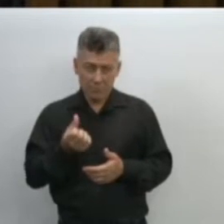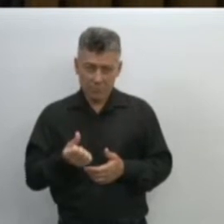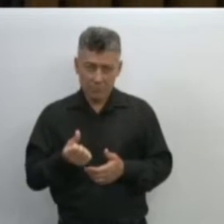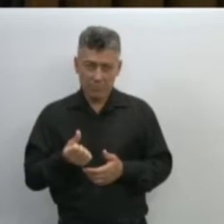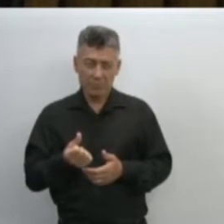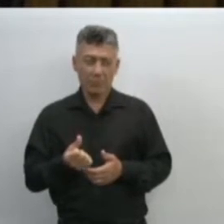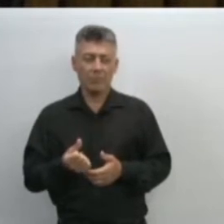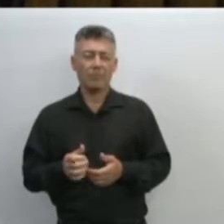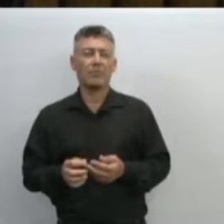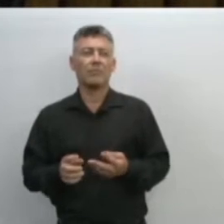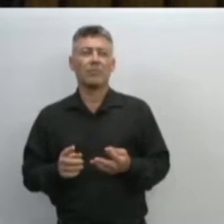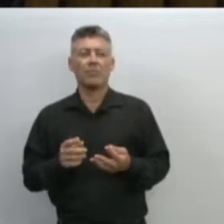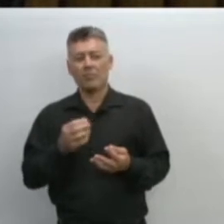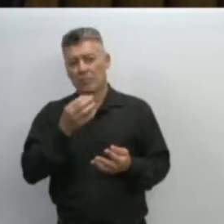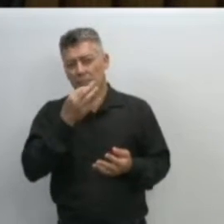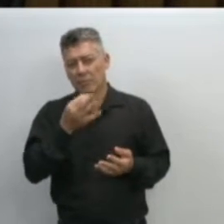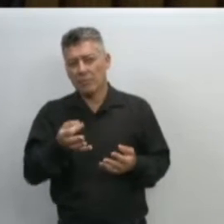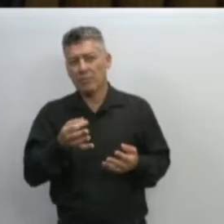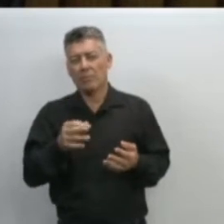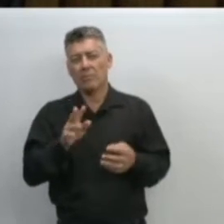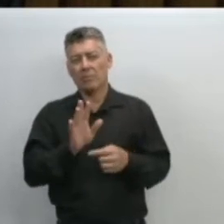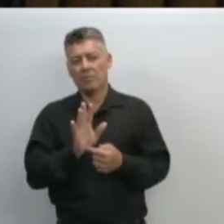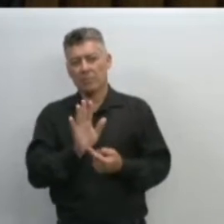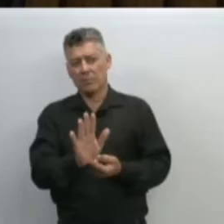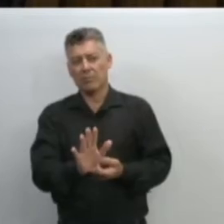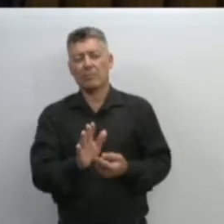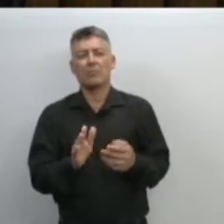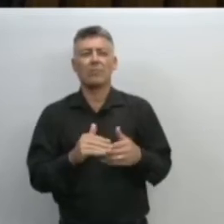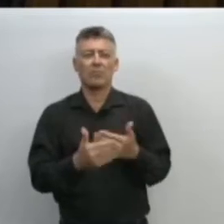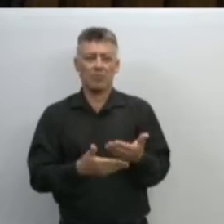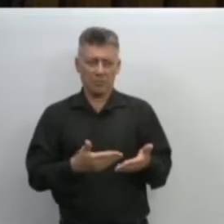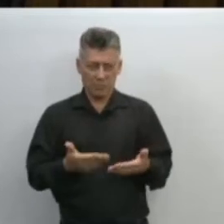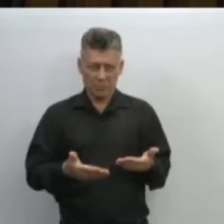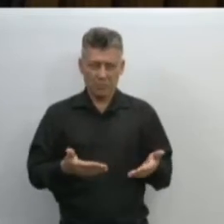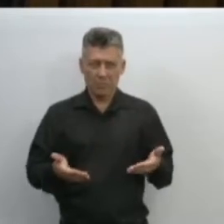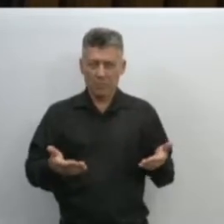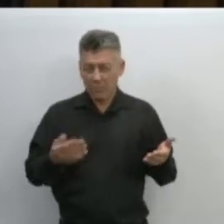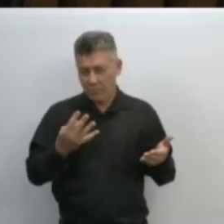as proposições apresentadas no plenário, requerimentos